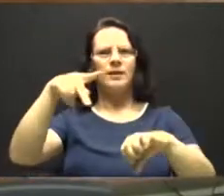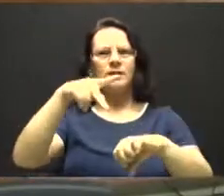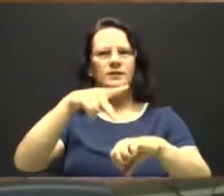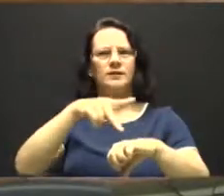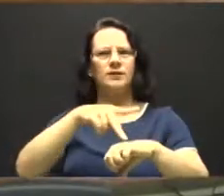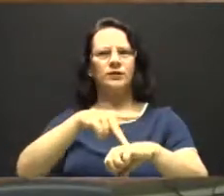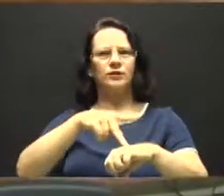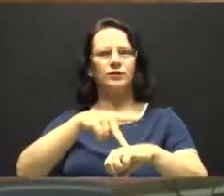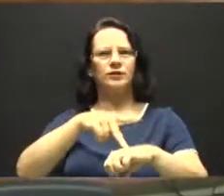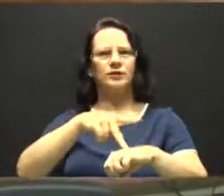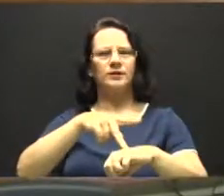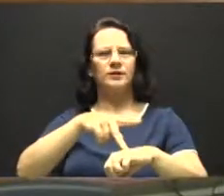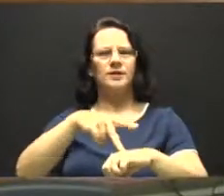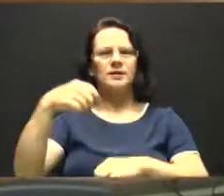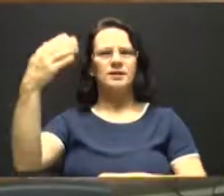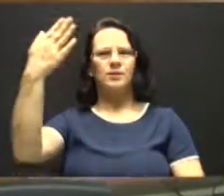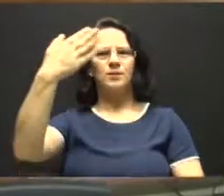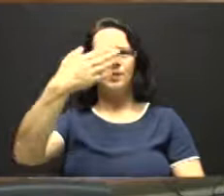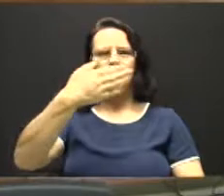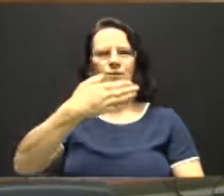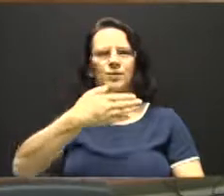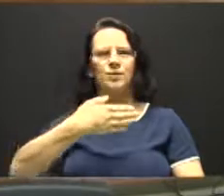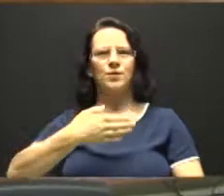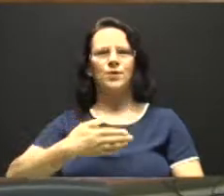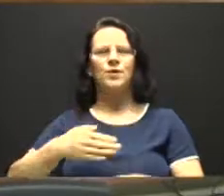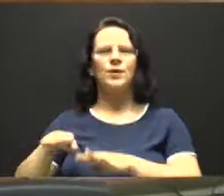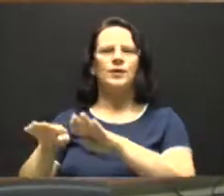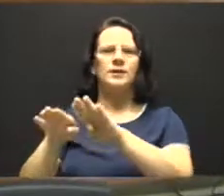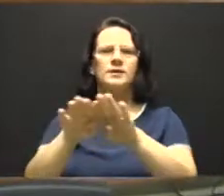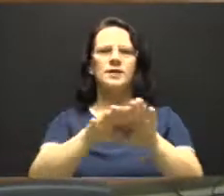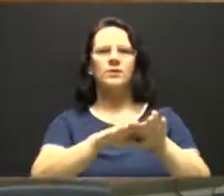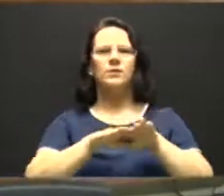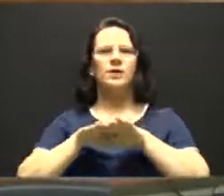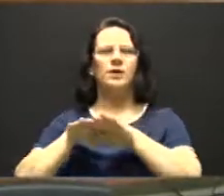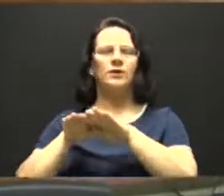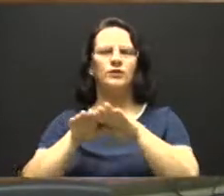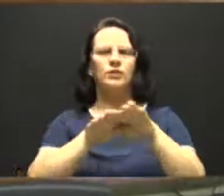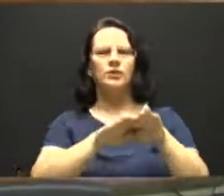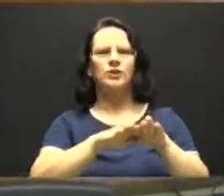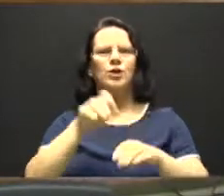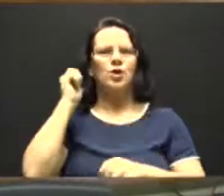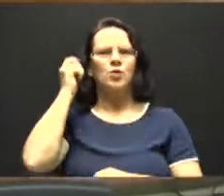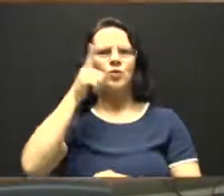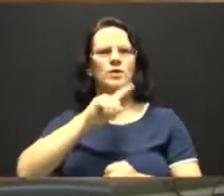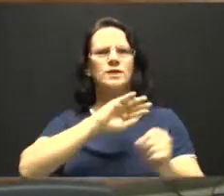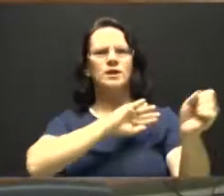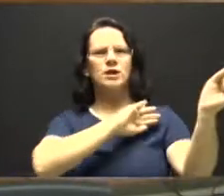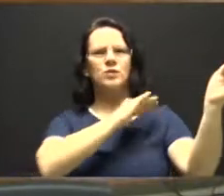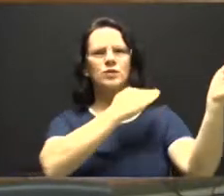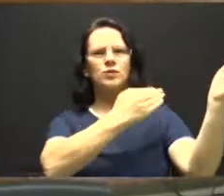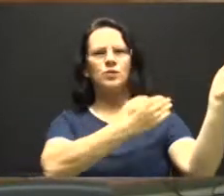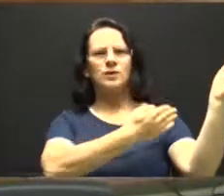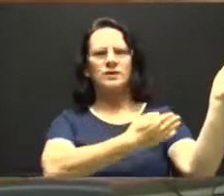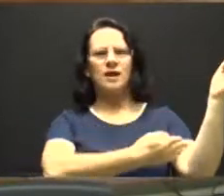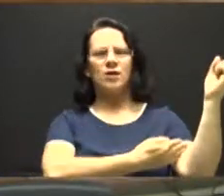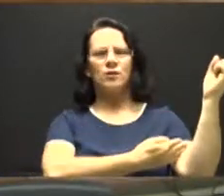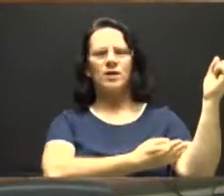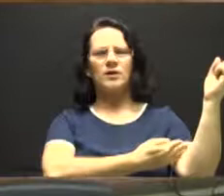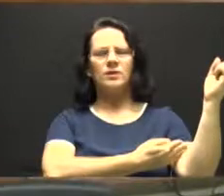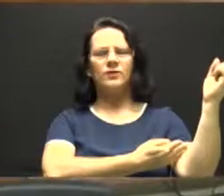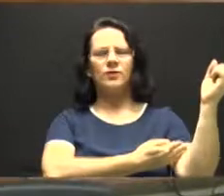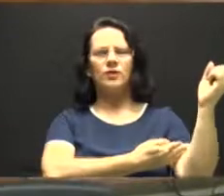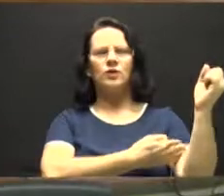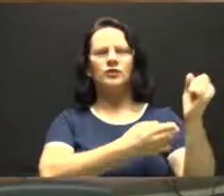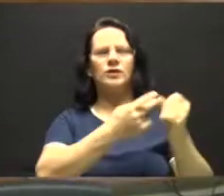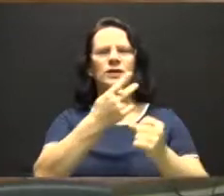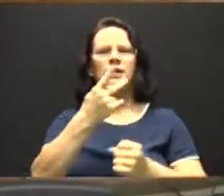nesta seu ganhou essa igualdade conseguimos conquistar com o braço